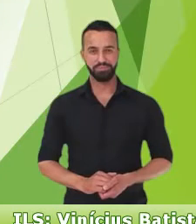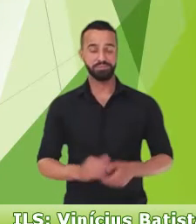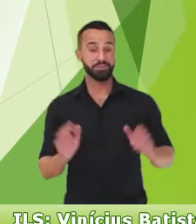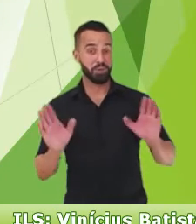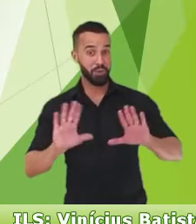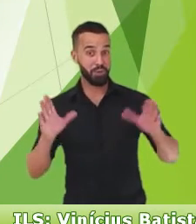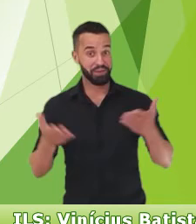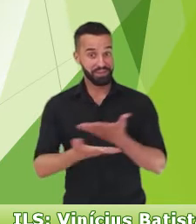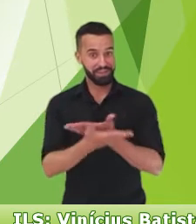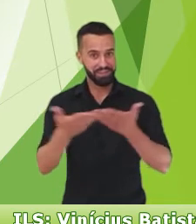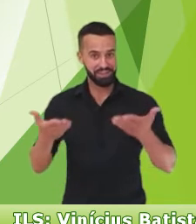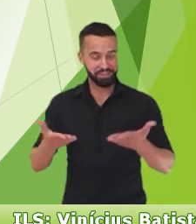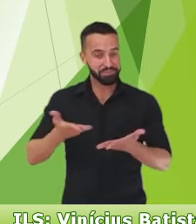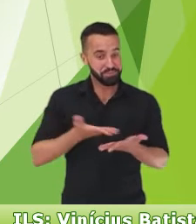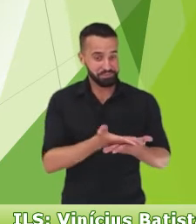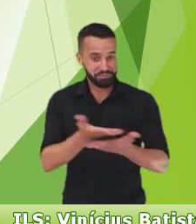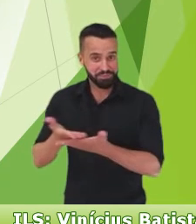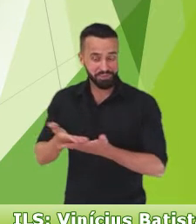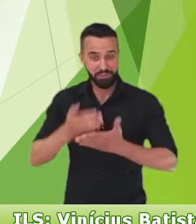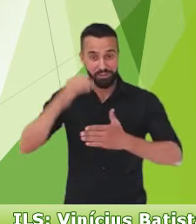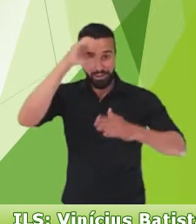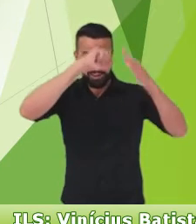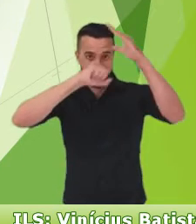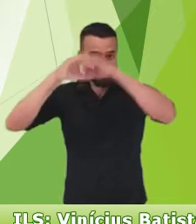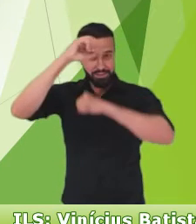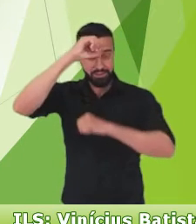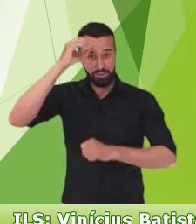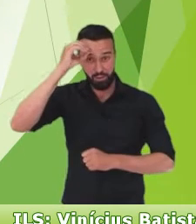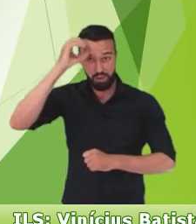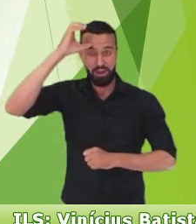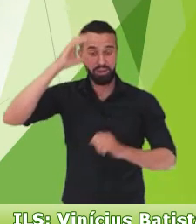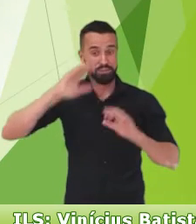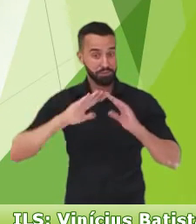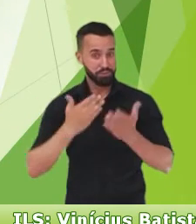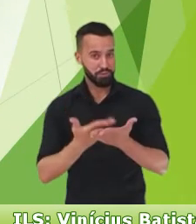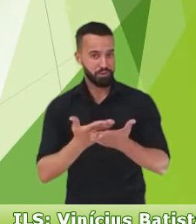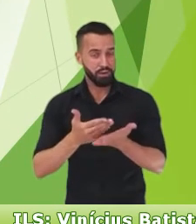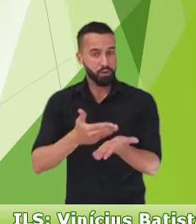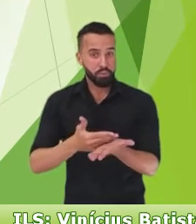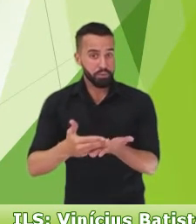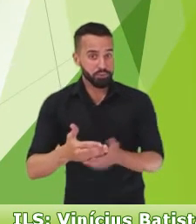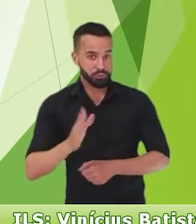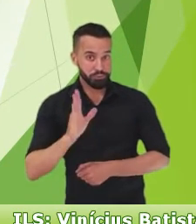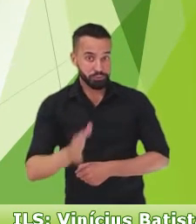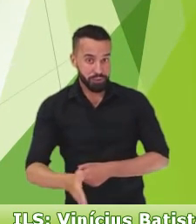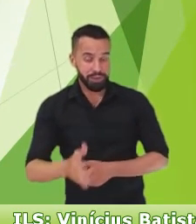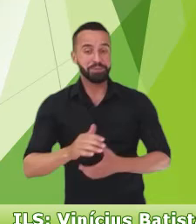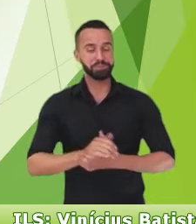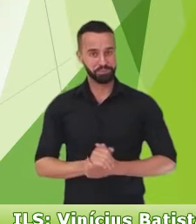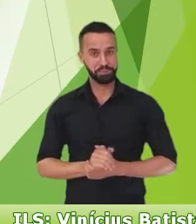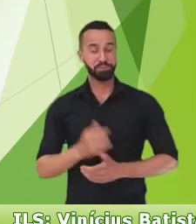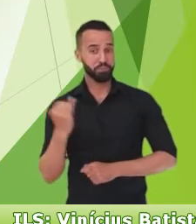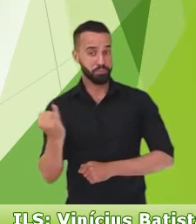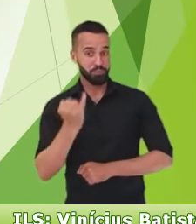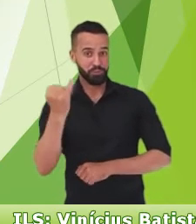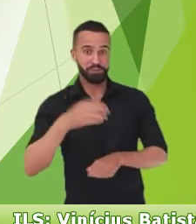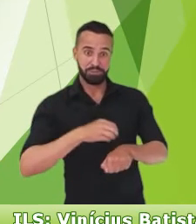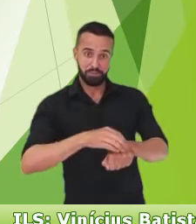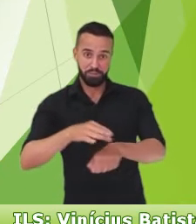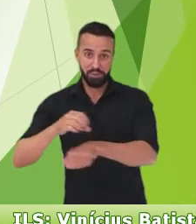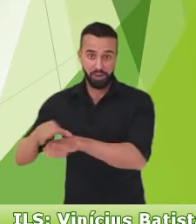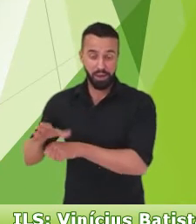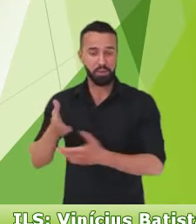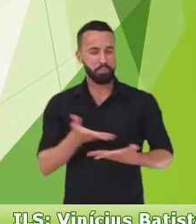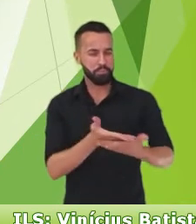o Olá a maratona do conhecimento já está em andamento em sua escola Vale reforçar que a